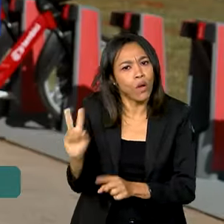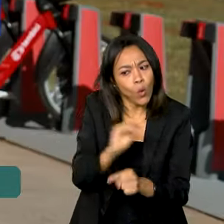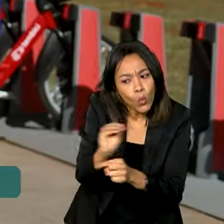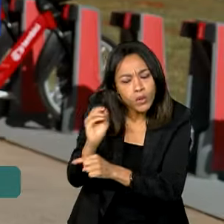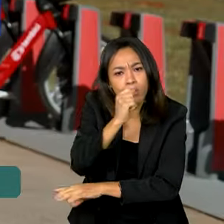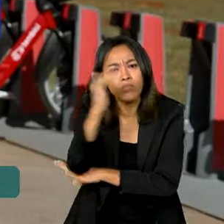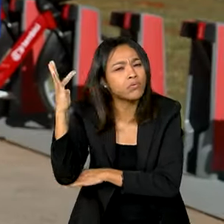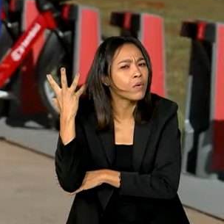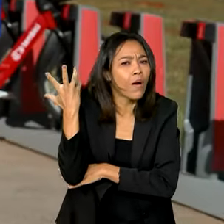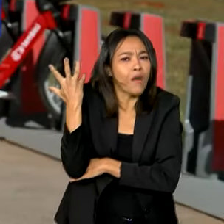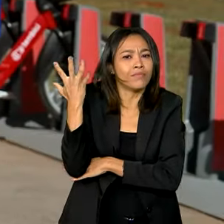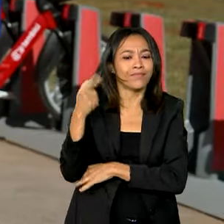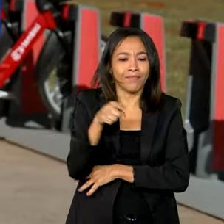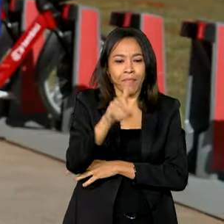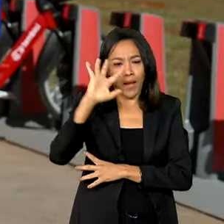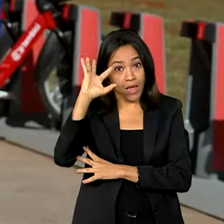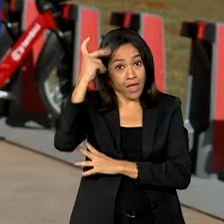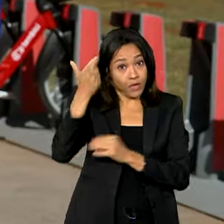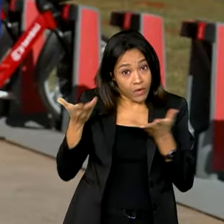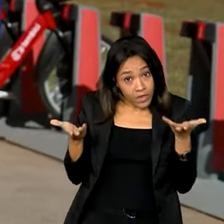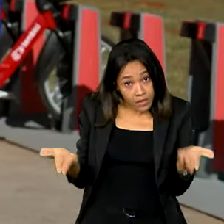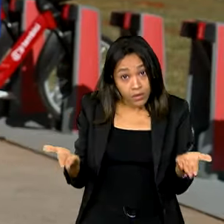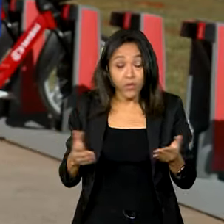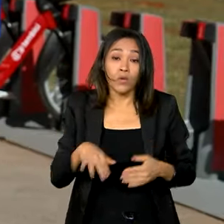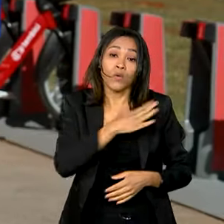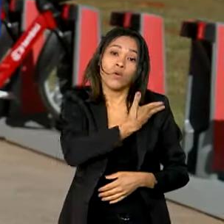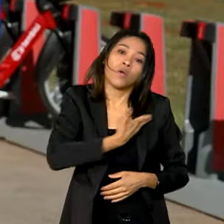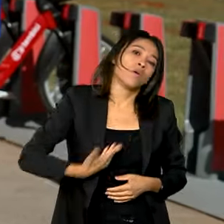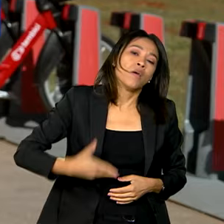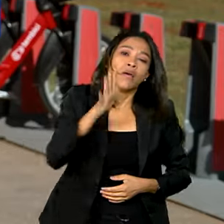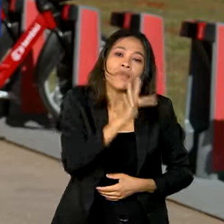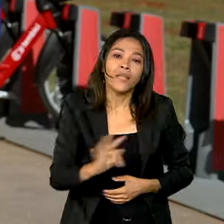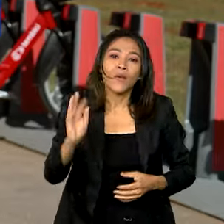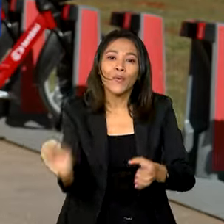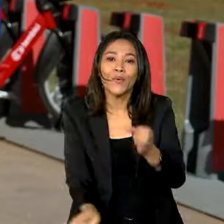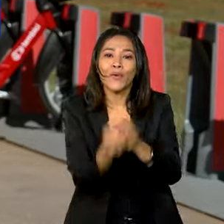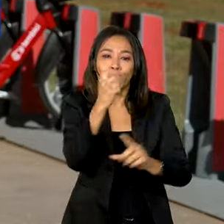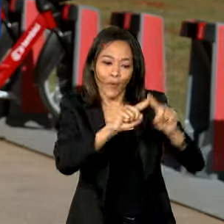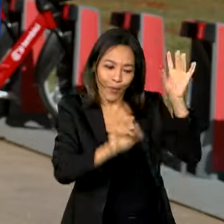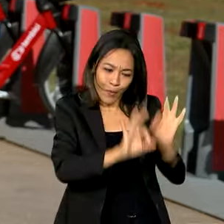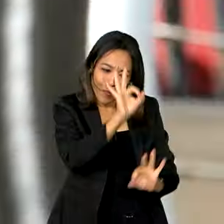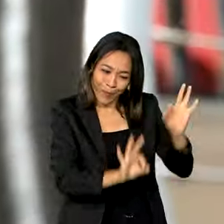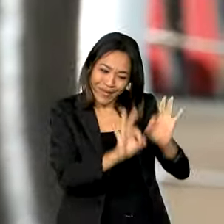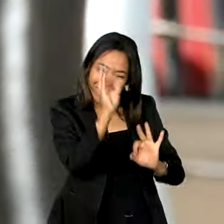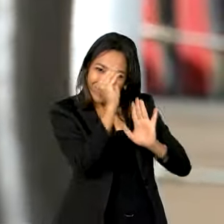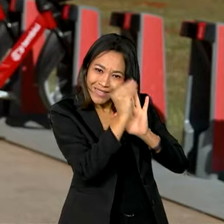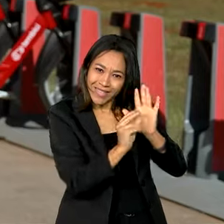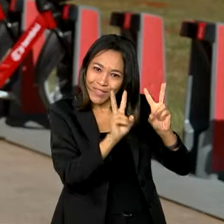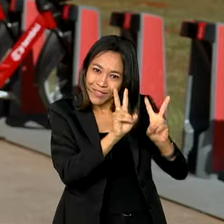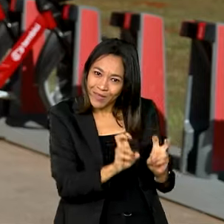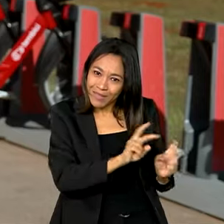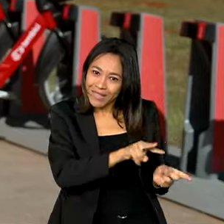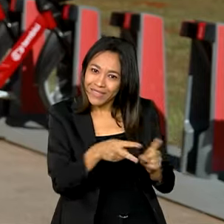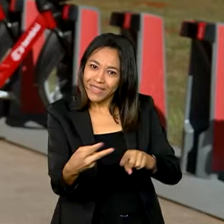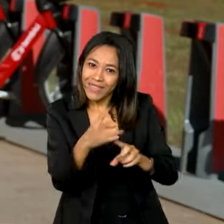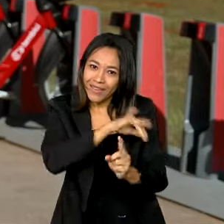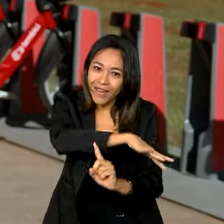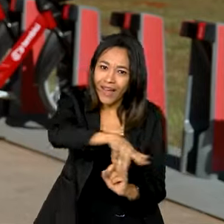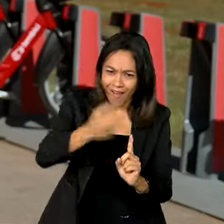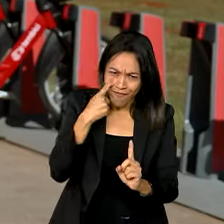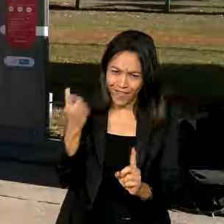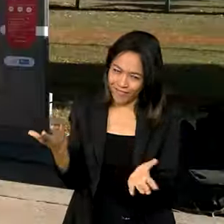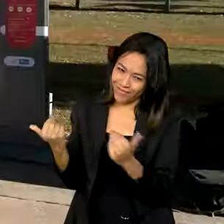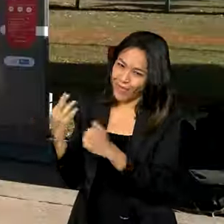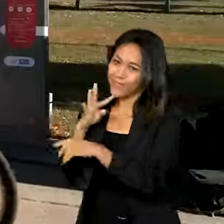Para resolver essa equação, o governo federal criou o Plano de Transformação Ecológica. Quer saber como funciona? Então, vem dar uma volta comigo.